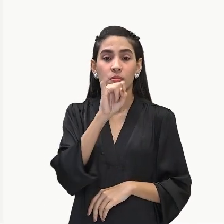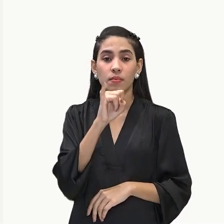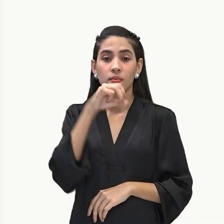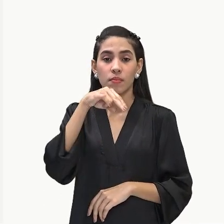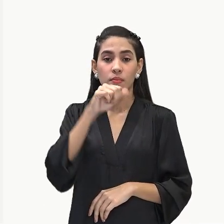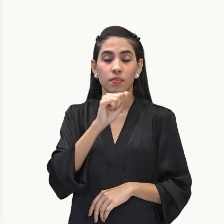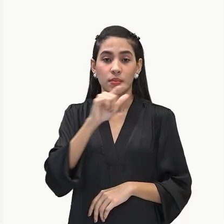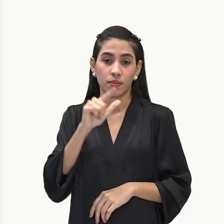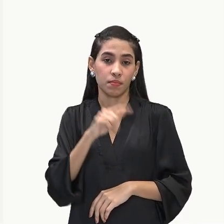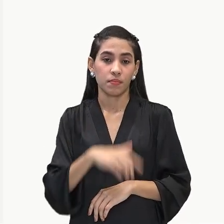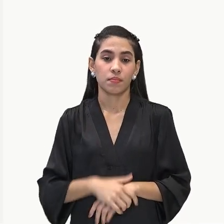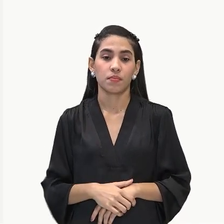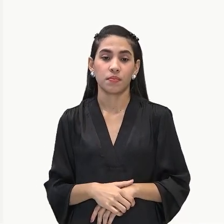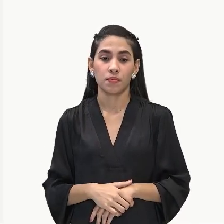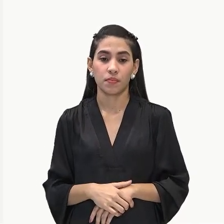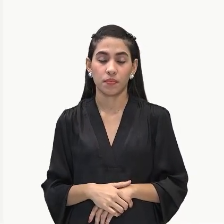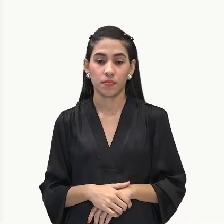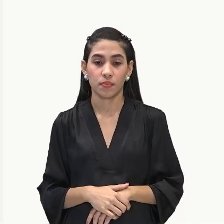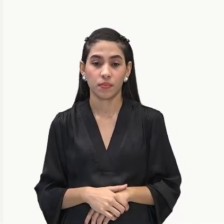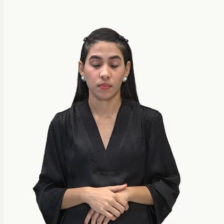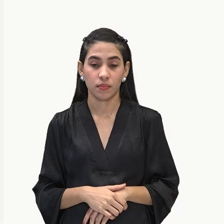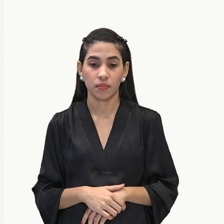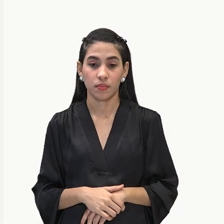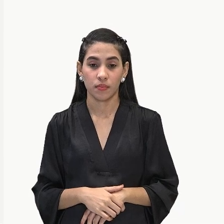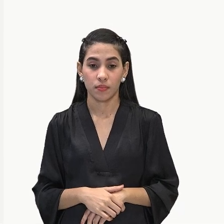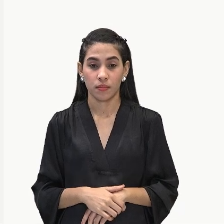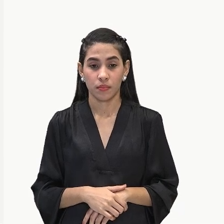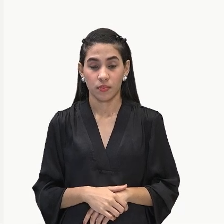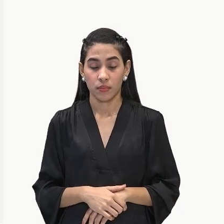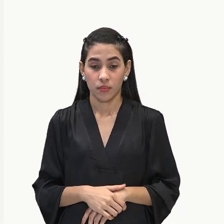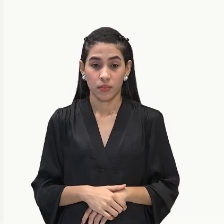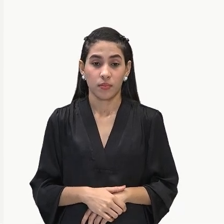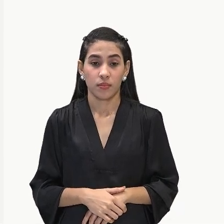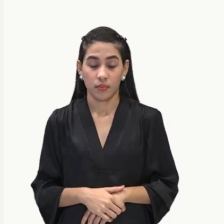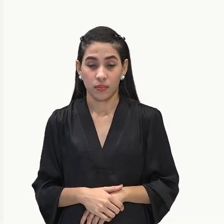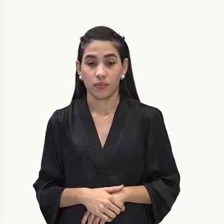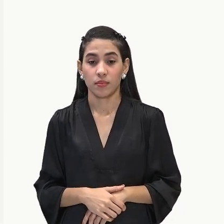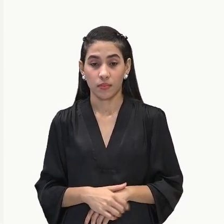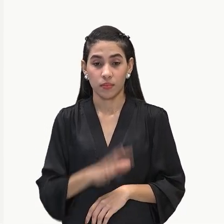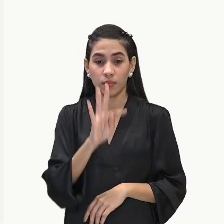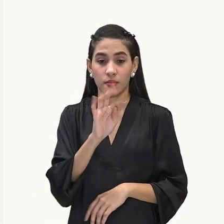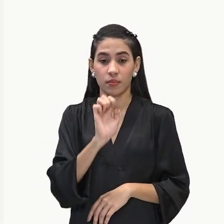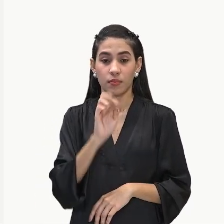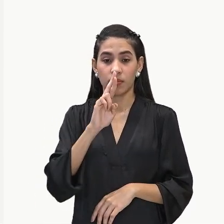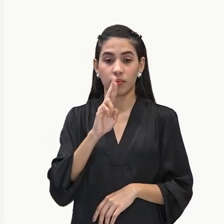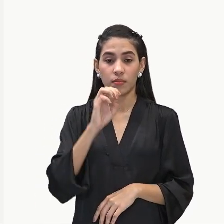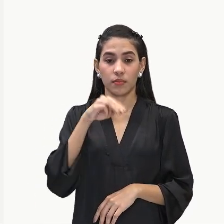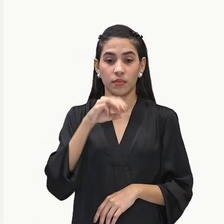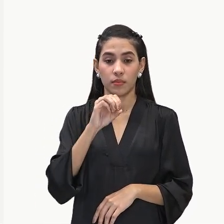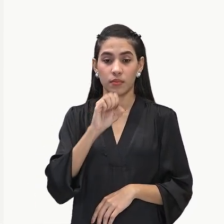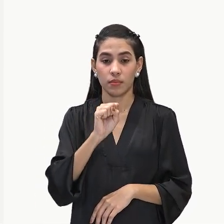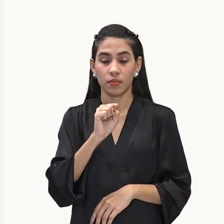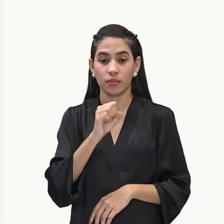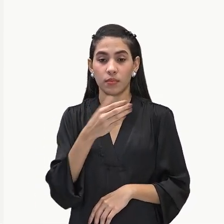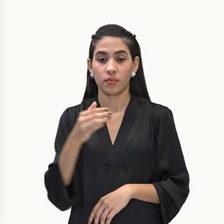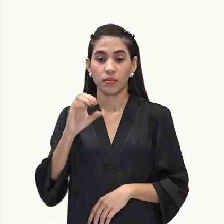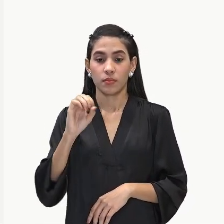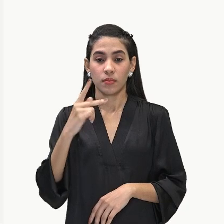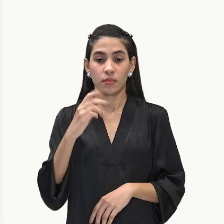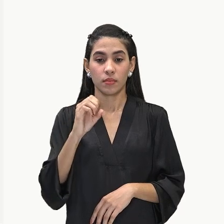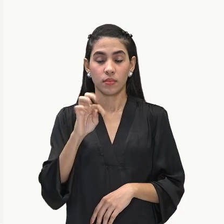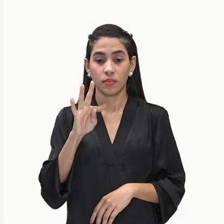aí são os sinais. Esses são termos opostos. Exemplos, não é? Mas quando